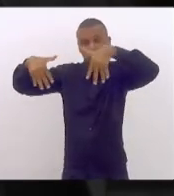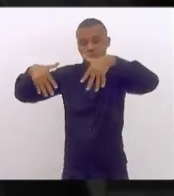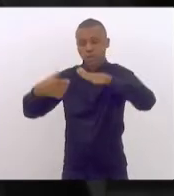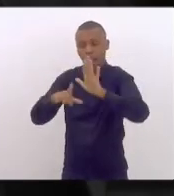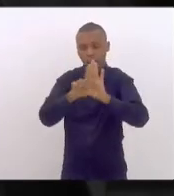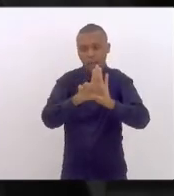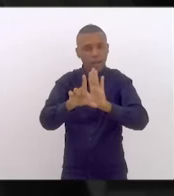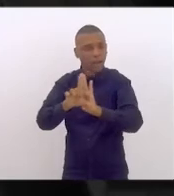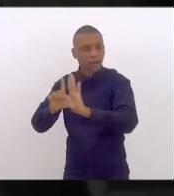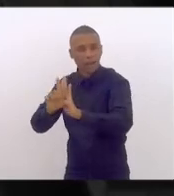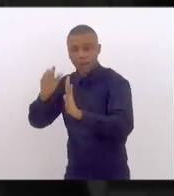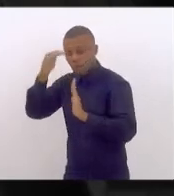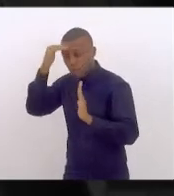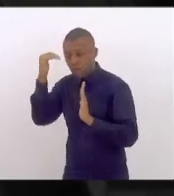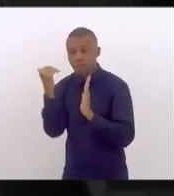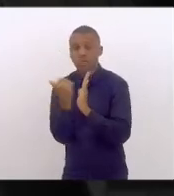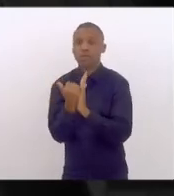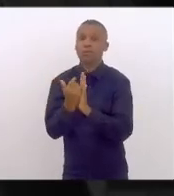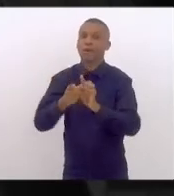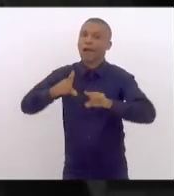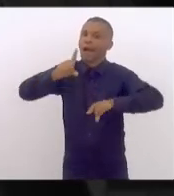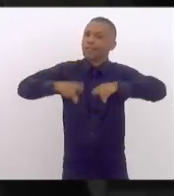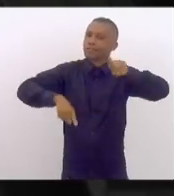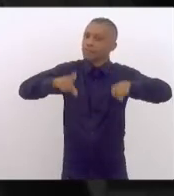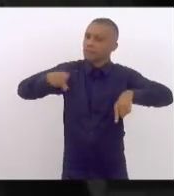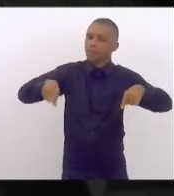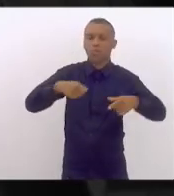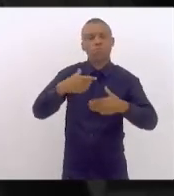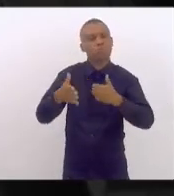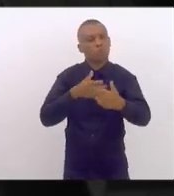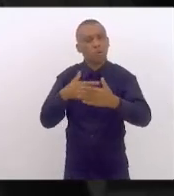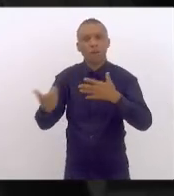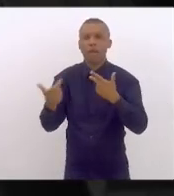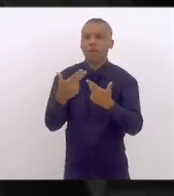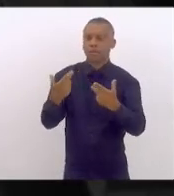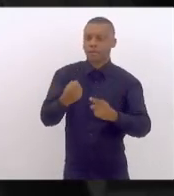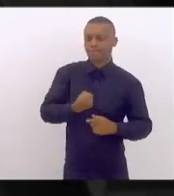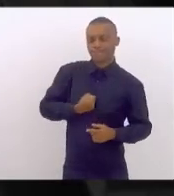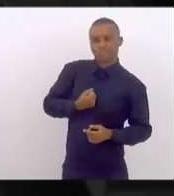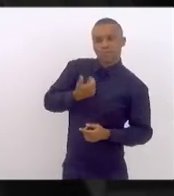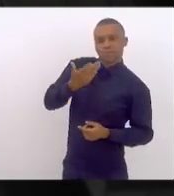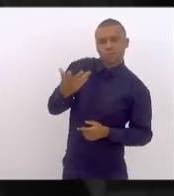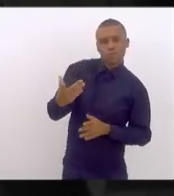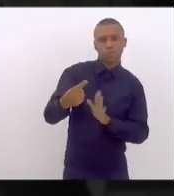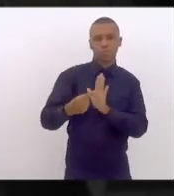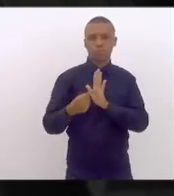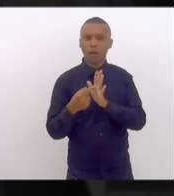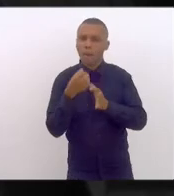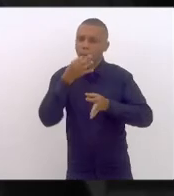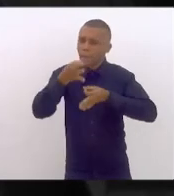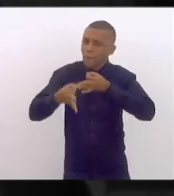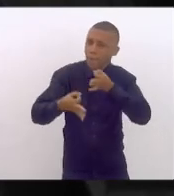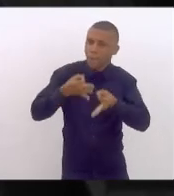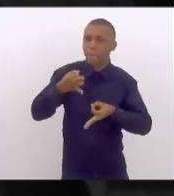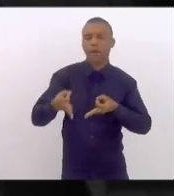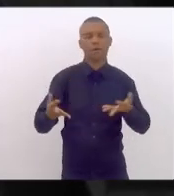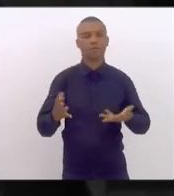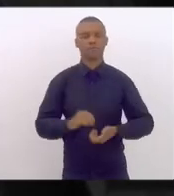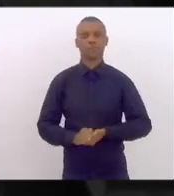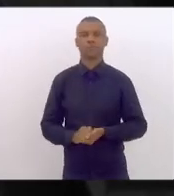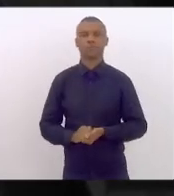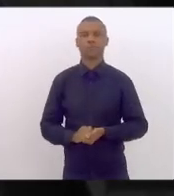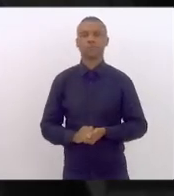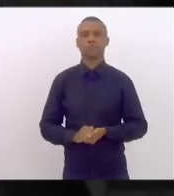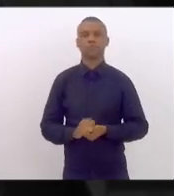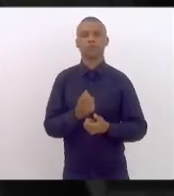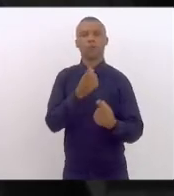o respeito à diversidade Qualquer que seja a sua forma de expressão ou de manifestação com